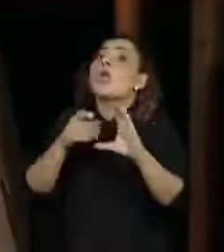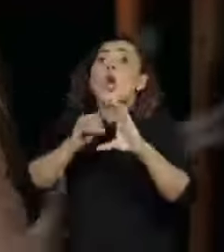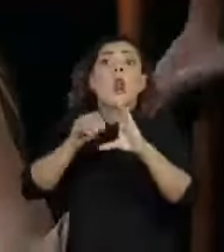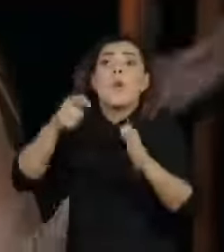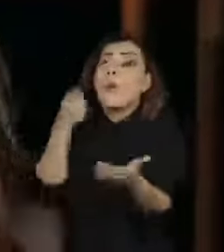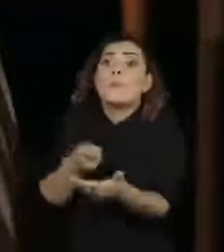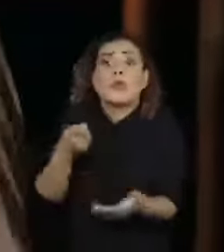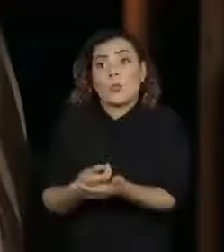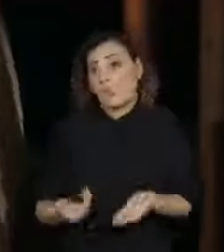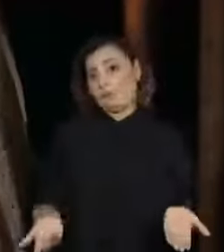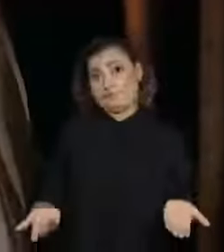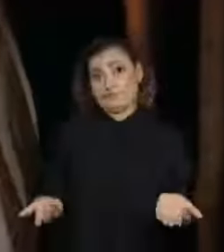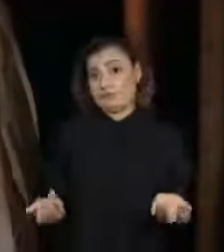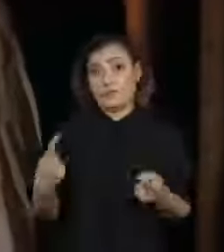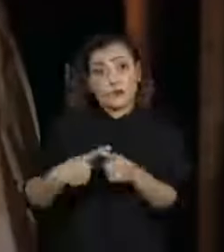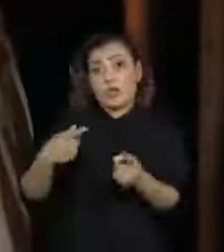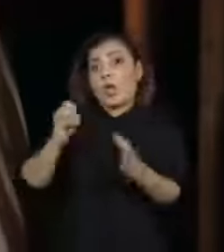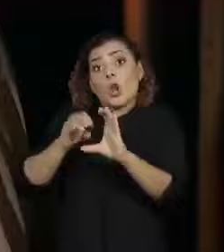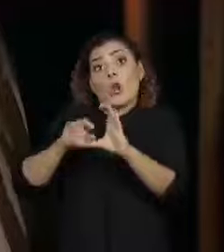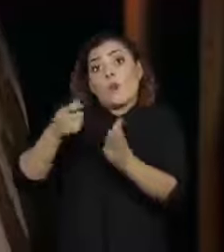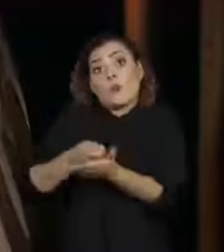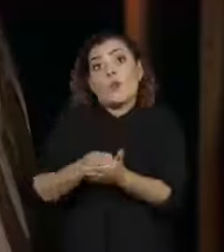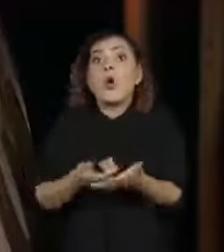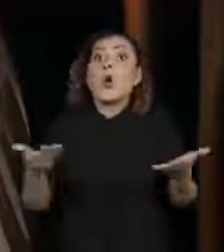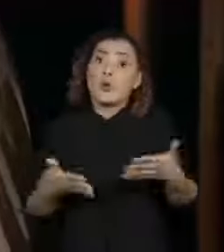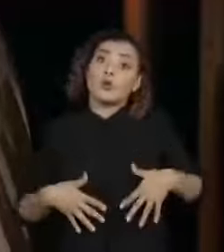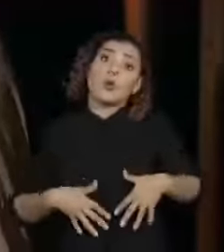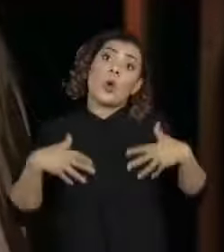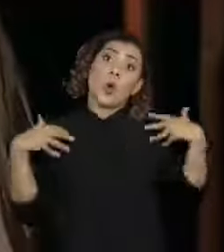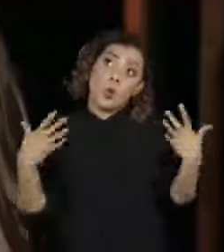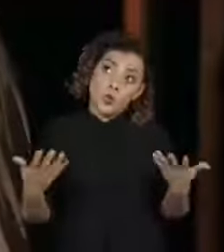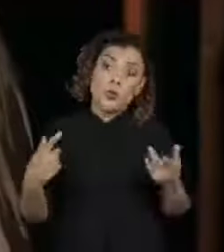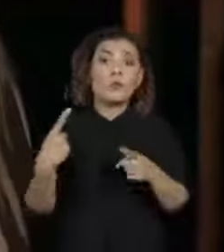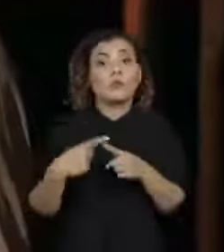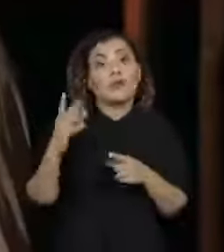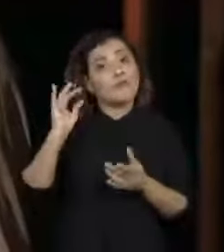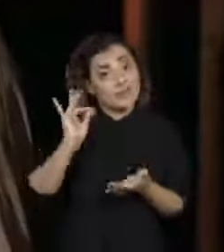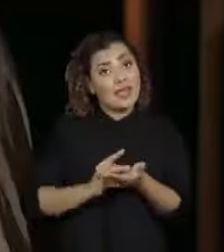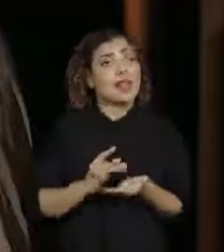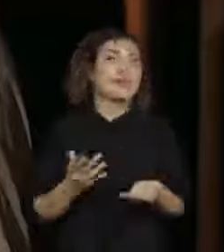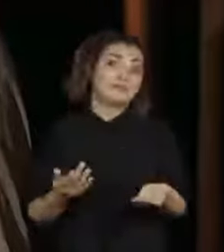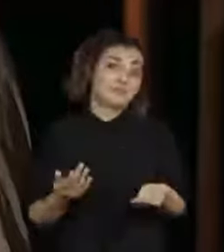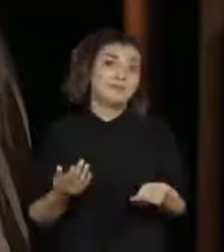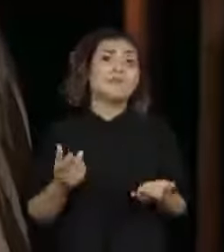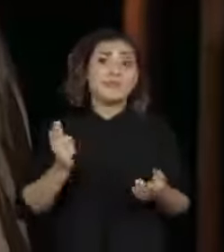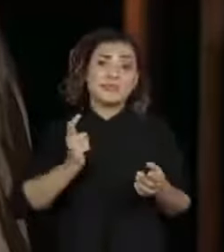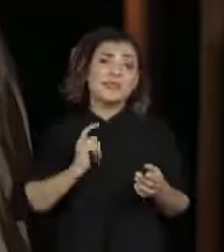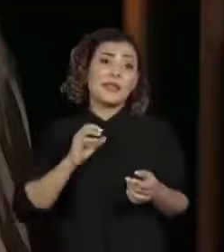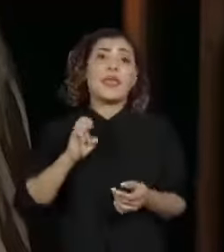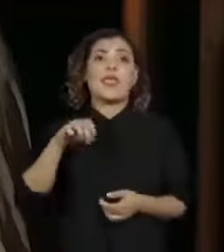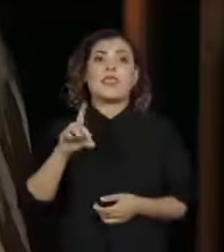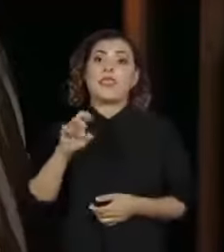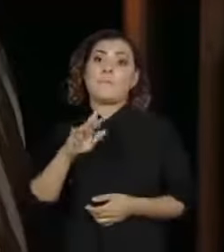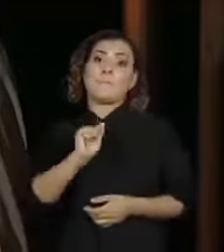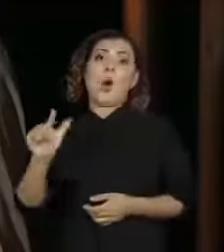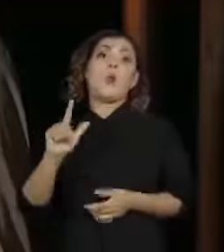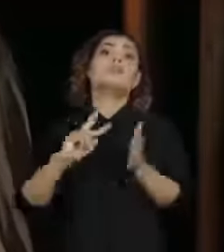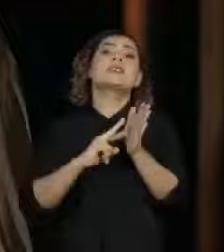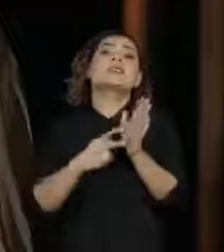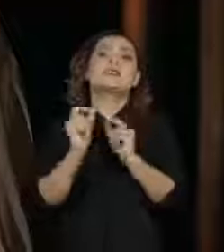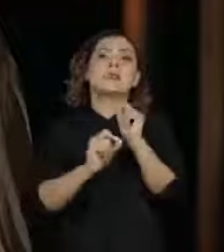lado maravilhoso eu tenho orgulho e o assunto ainda é Mall tem lá no ar que você cria